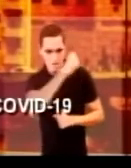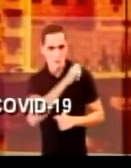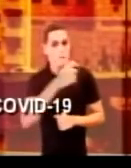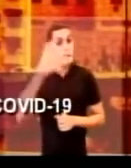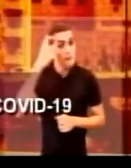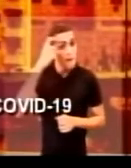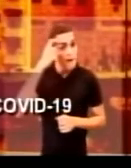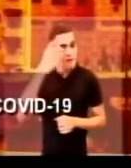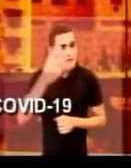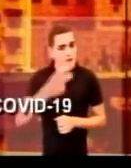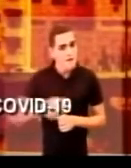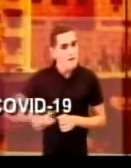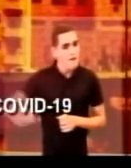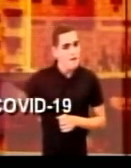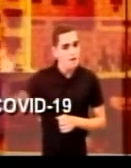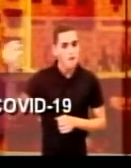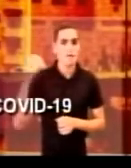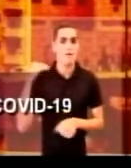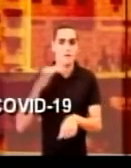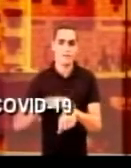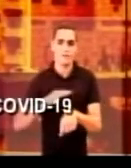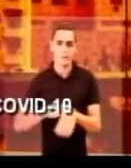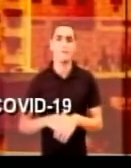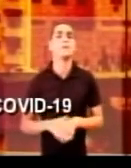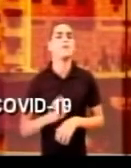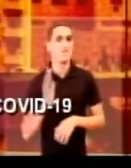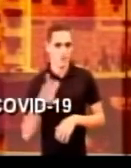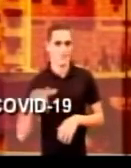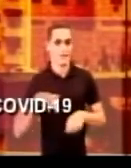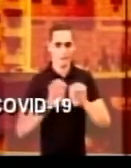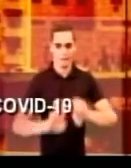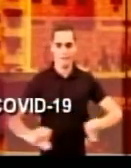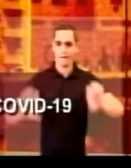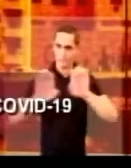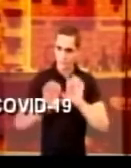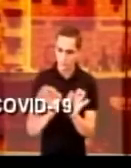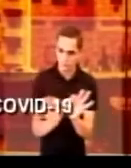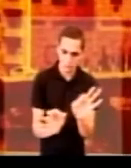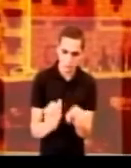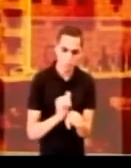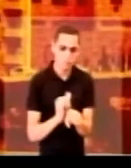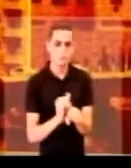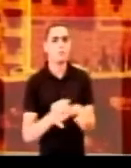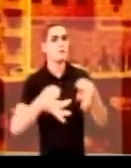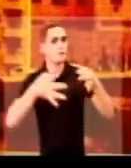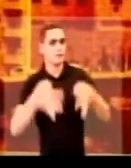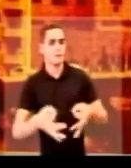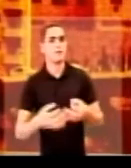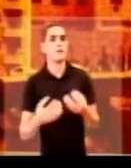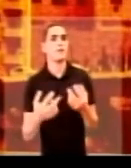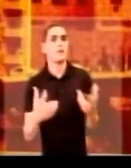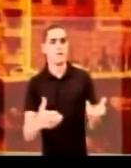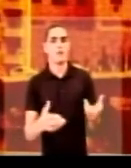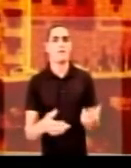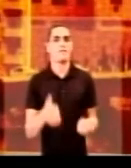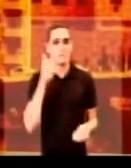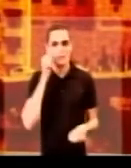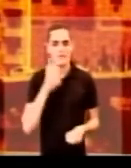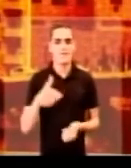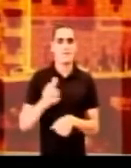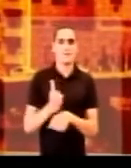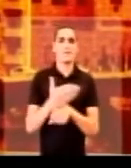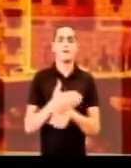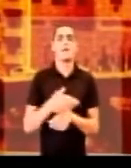tempo. Nós já temos uma estrutura, como a Michela bem colocou. Nós temos uma boa estrutura, nós temos